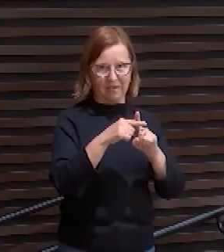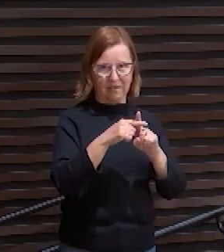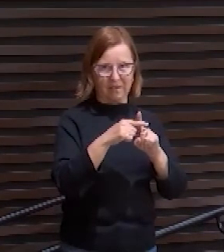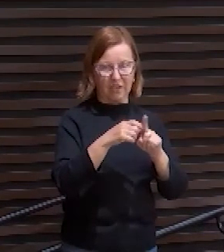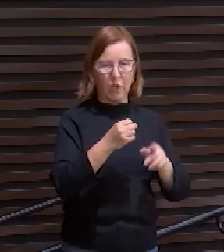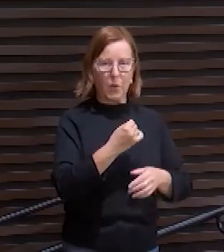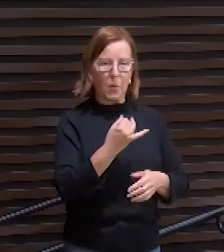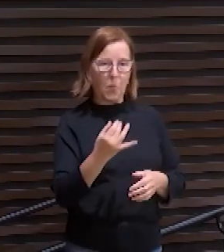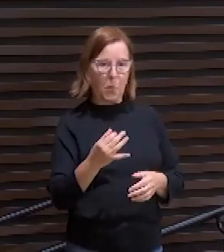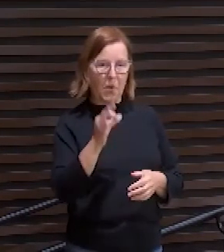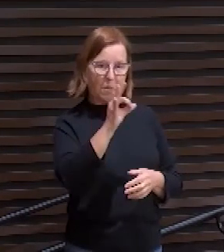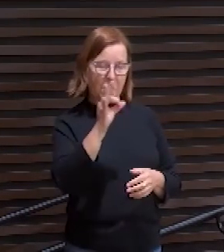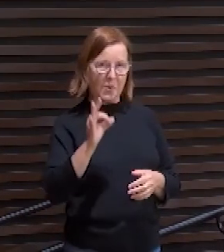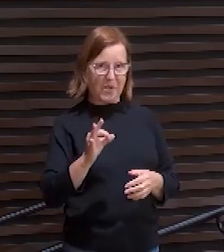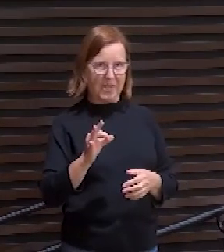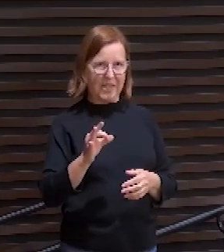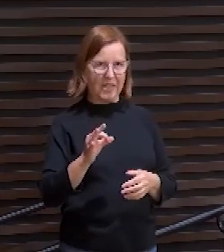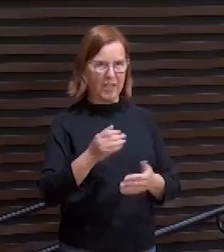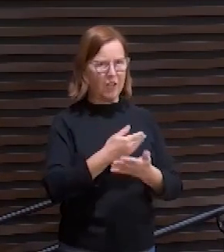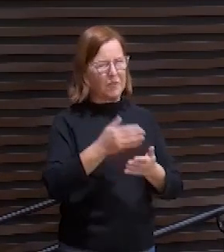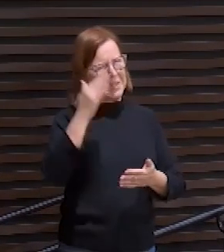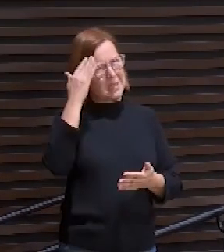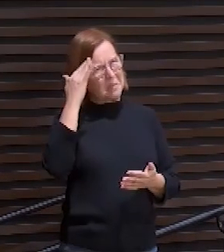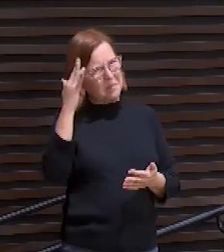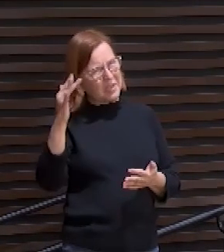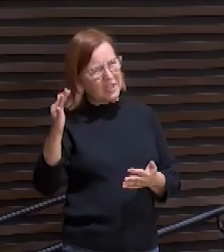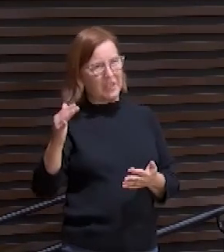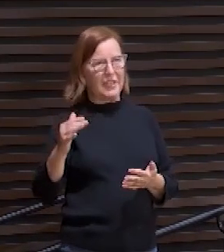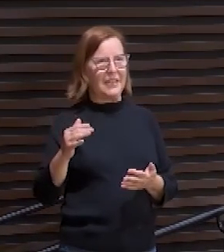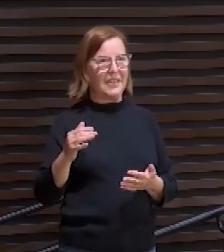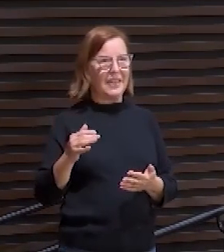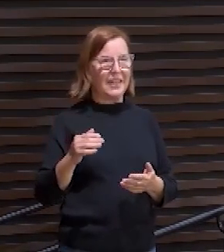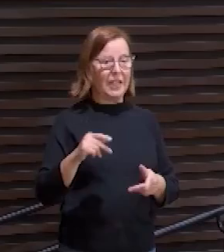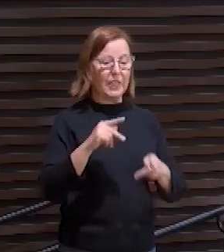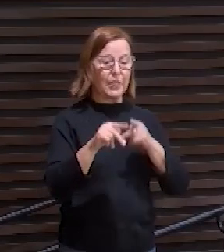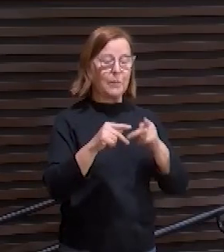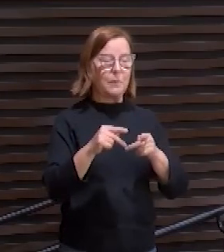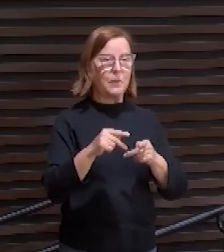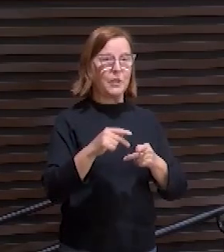cento vocês imaginam que respondiam àquela terceira resposta?